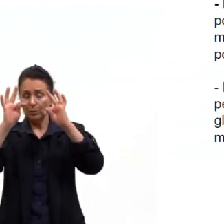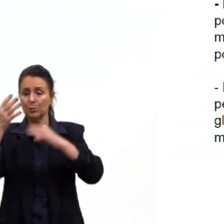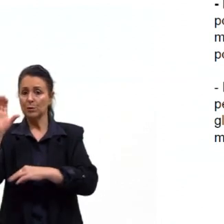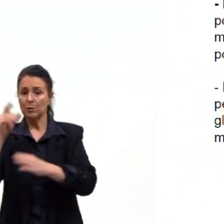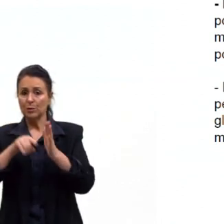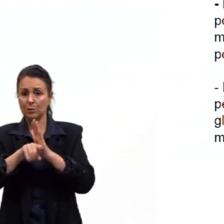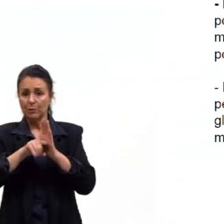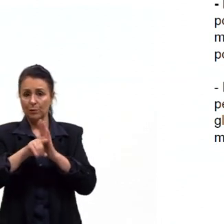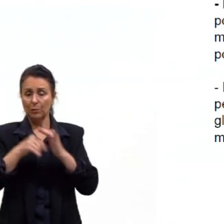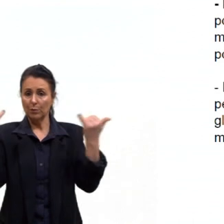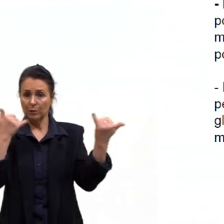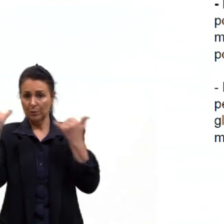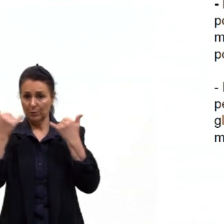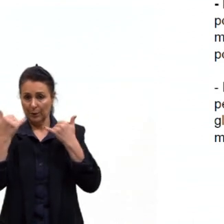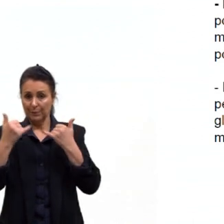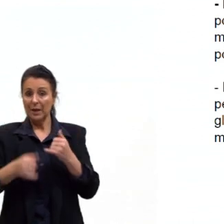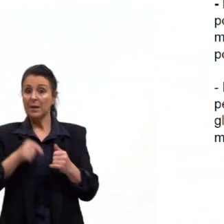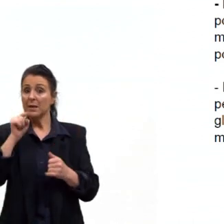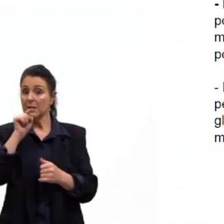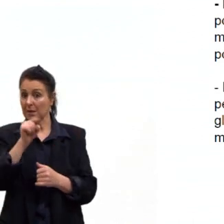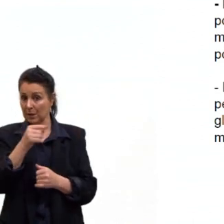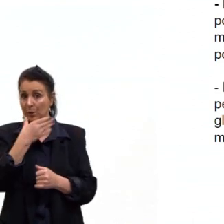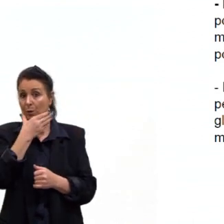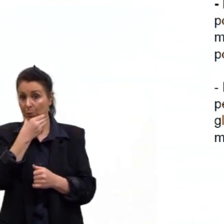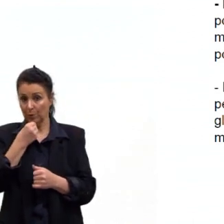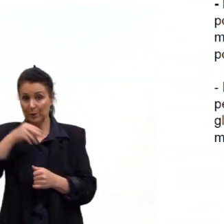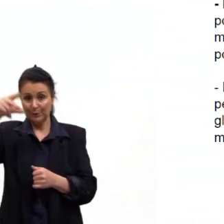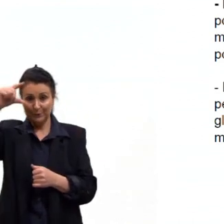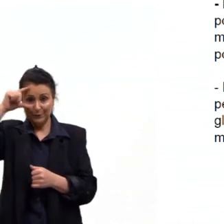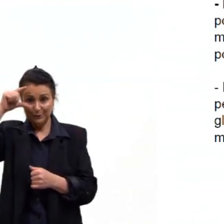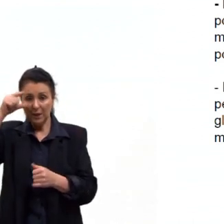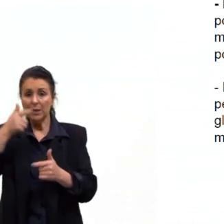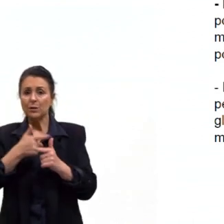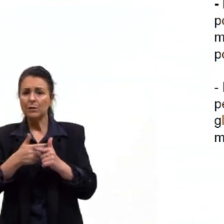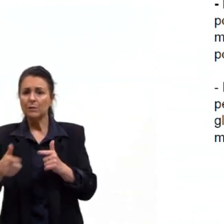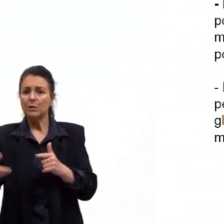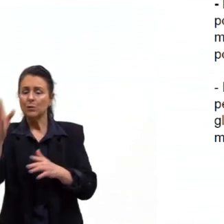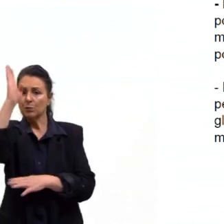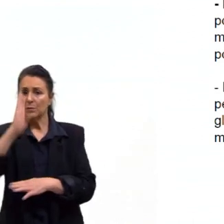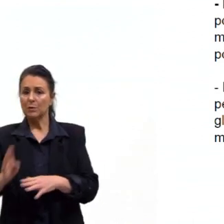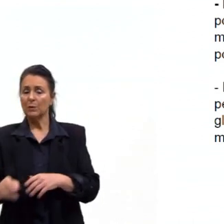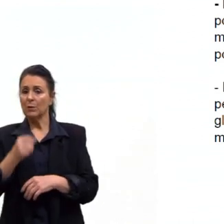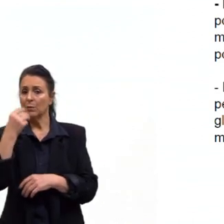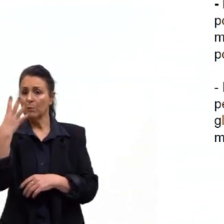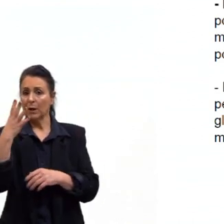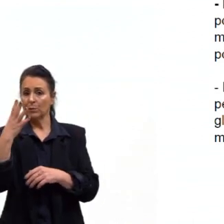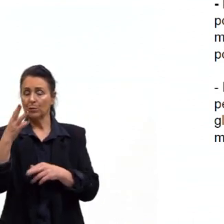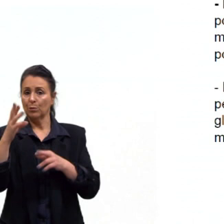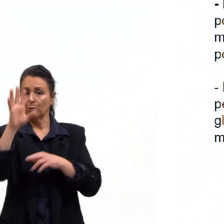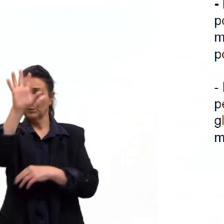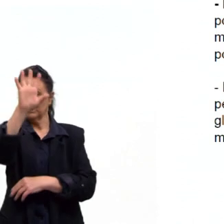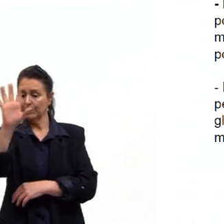aí ele dividir o Brasil em quatro grandes regiões tá agora exato E aí uma região concentrada tão que possui essa maior densidade